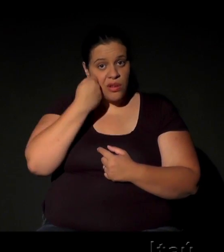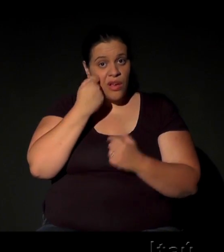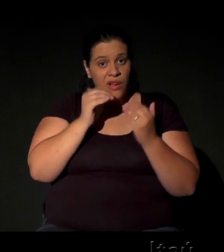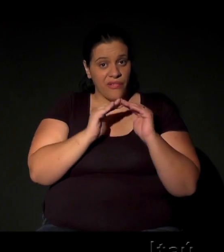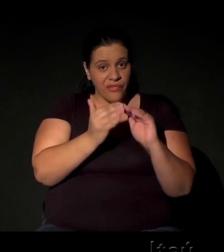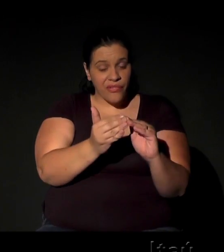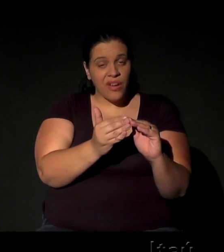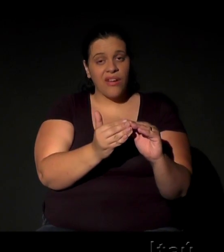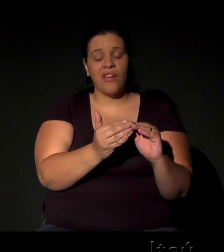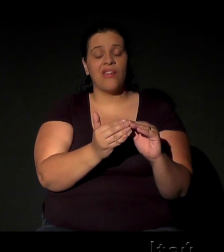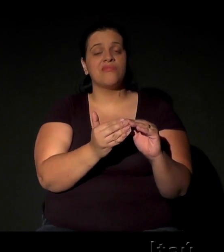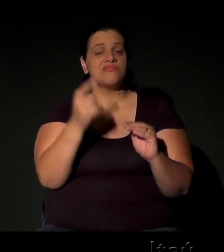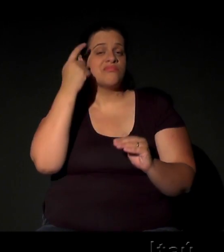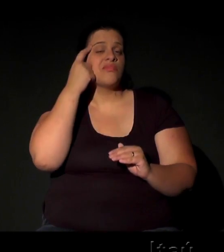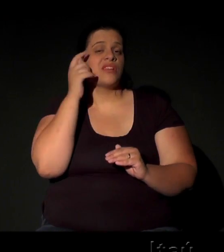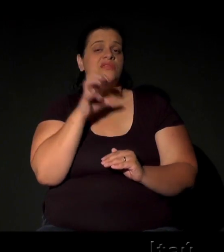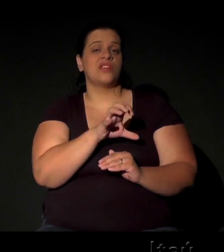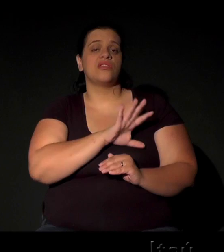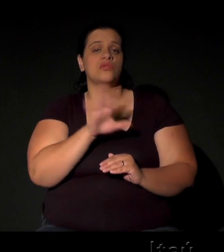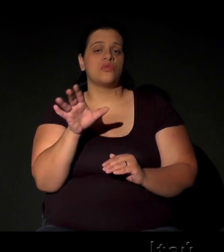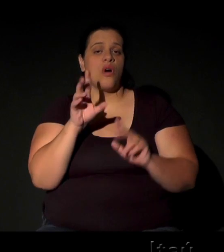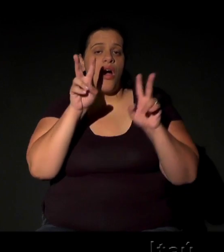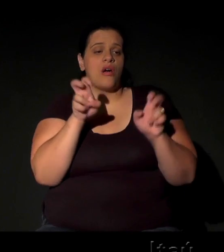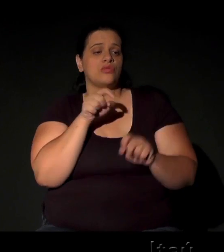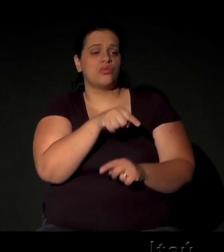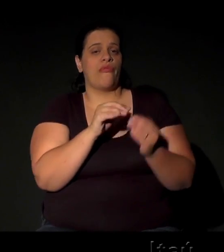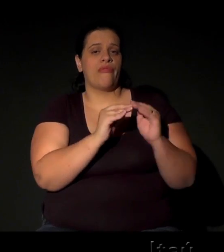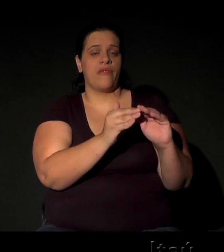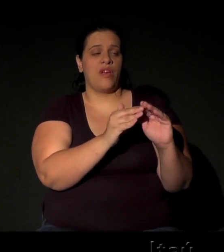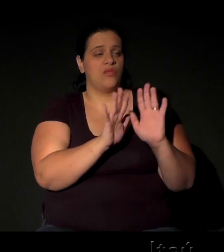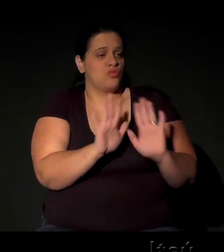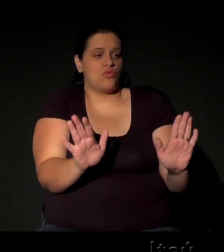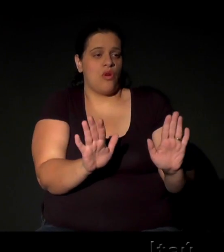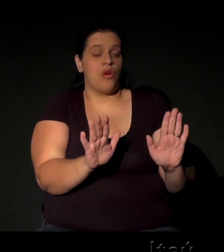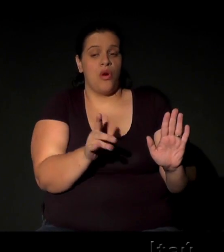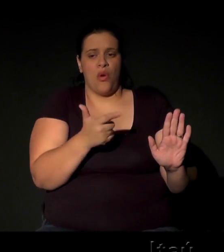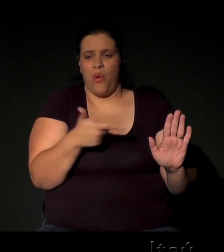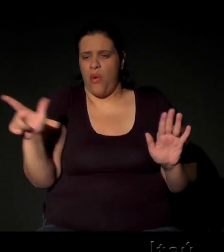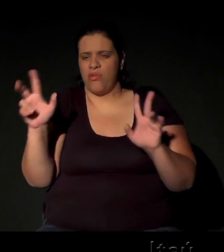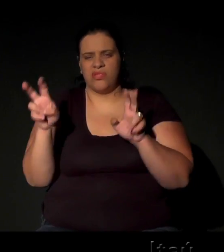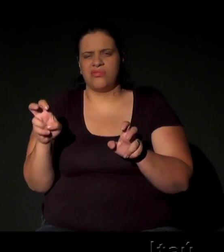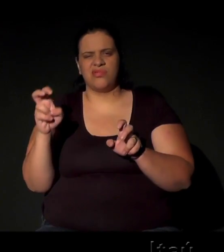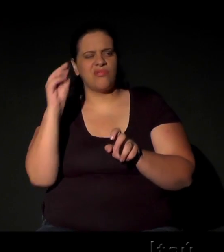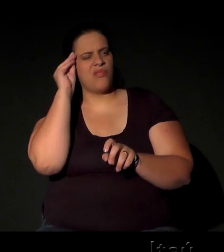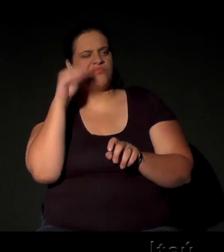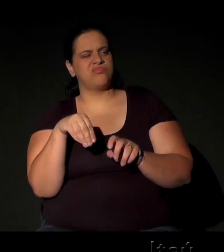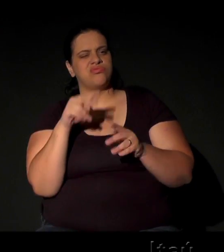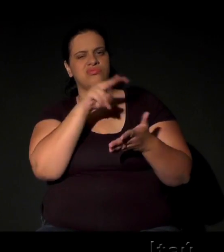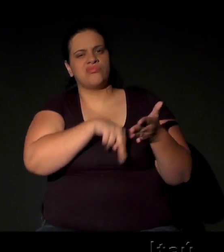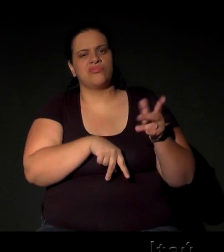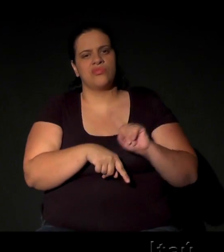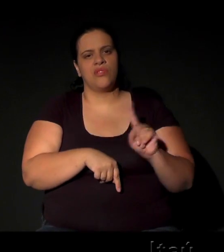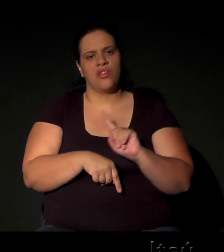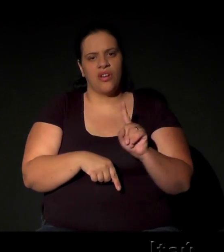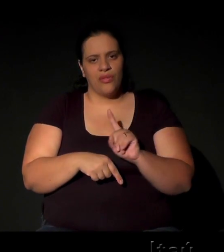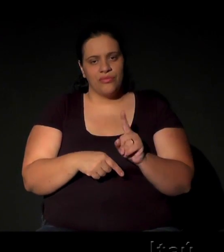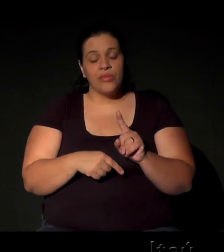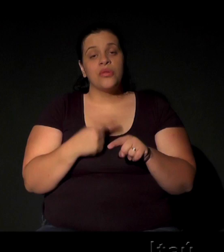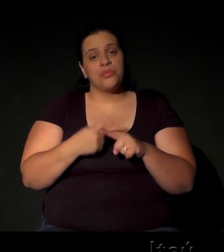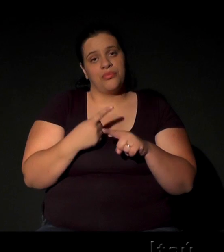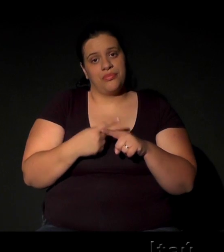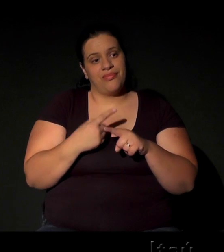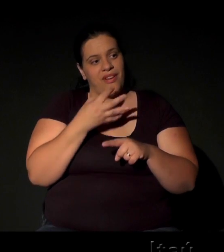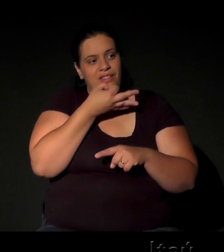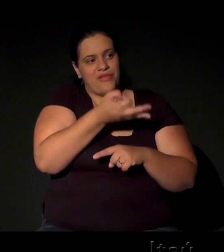favelada entendia-se que ela só podia falar sobre isso quando ela começa a falar de outras coisas as pessoas não dão a mesma importância né para